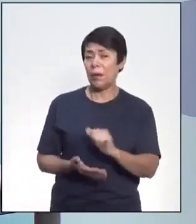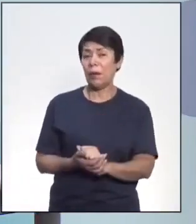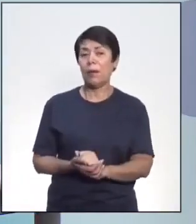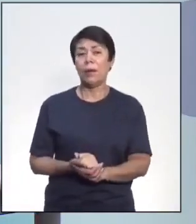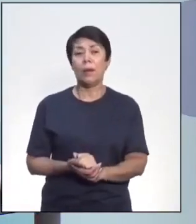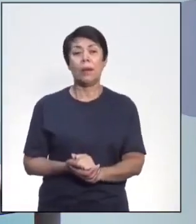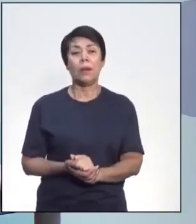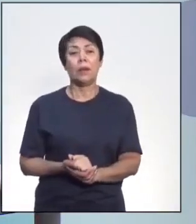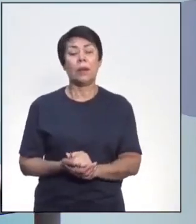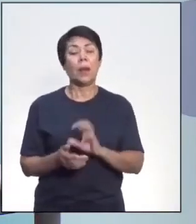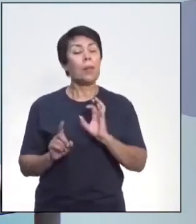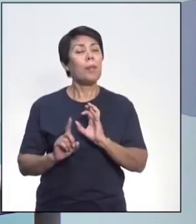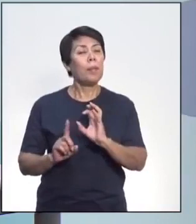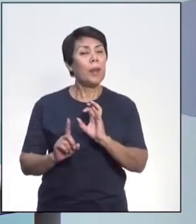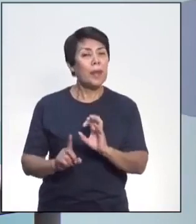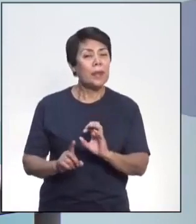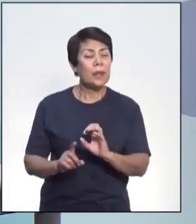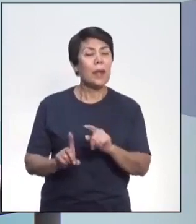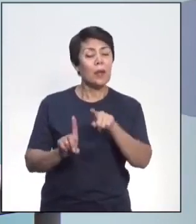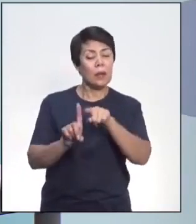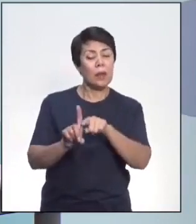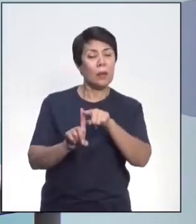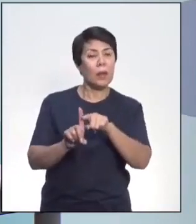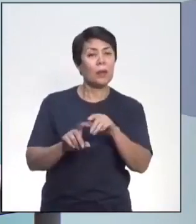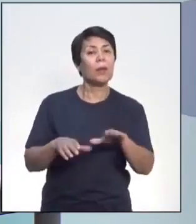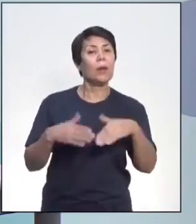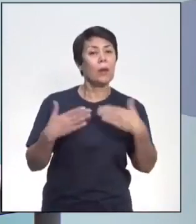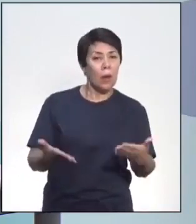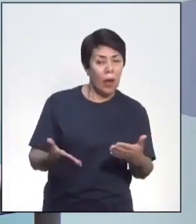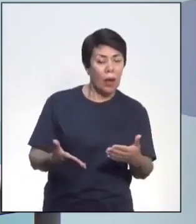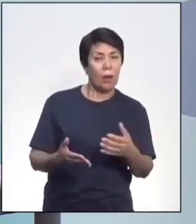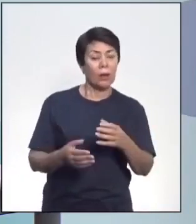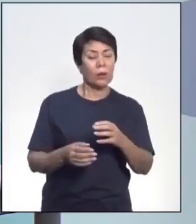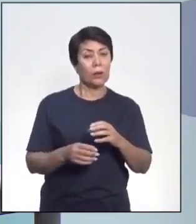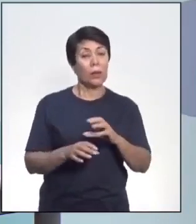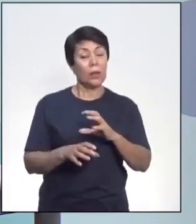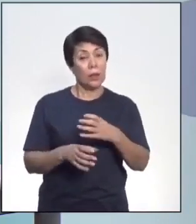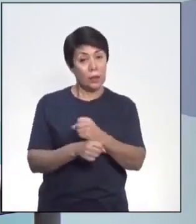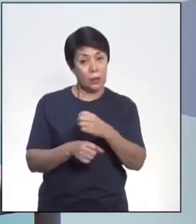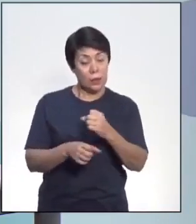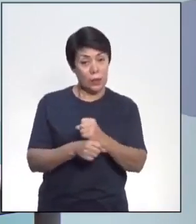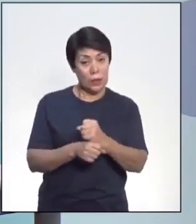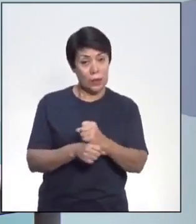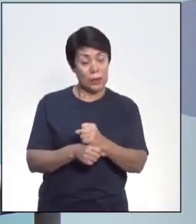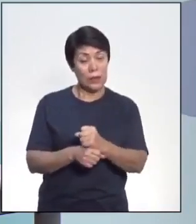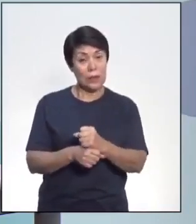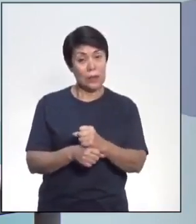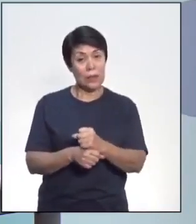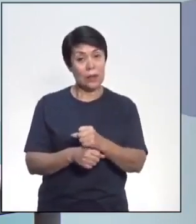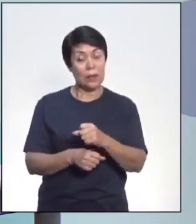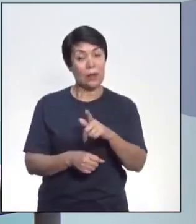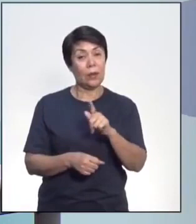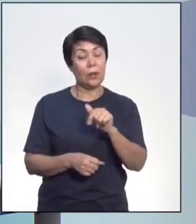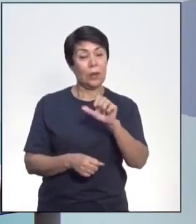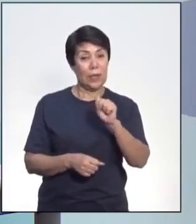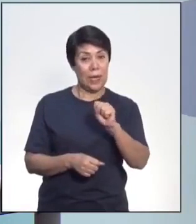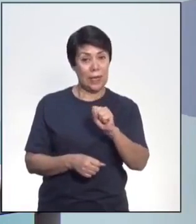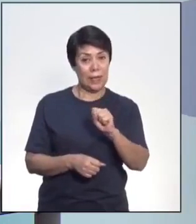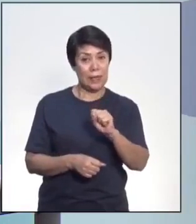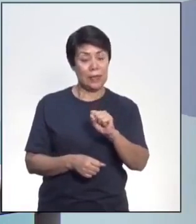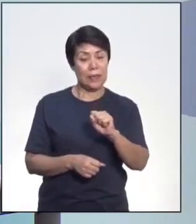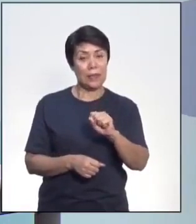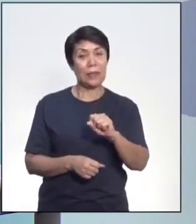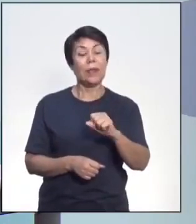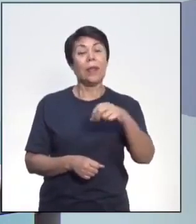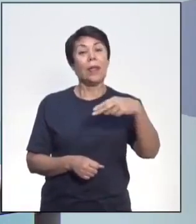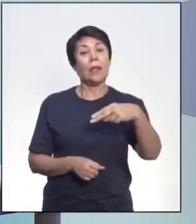é a condição de pressão e temperatura, onde ele vai ter a maior concentração de quem? Do gás nitrogênio e hidrogênio. Se você olhar